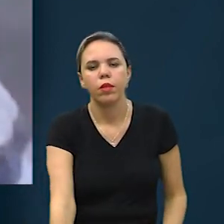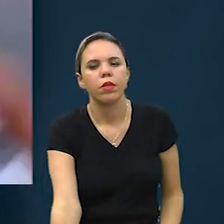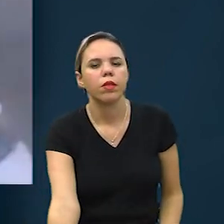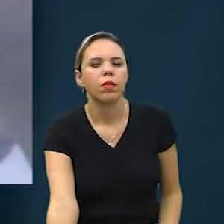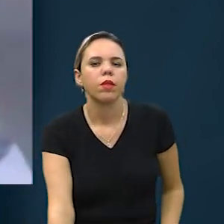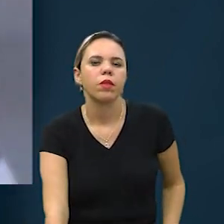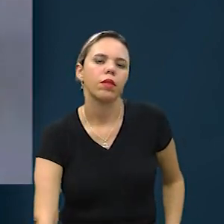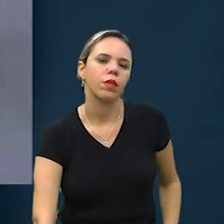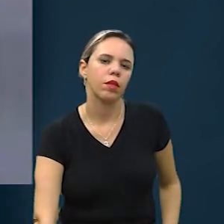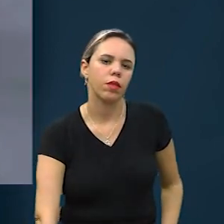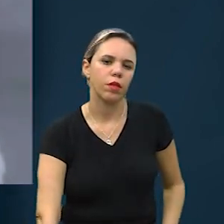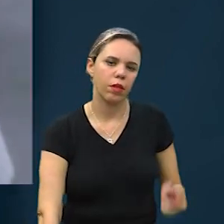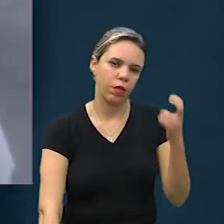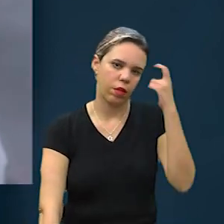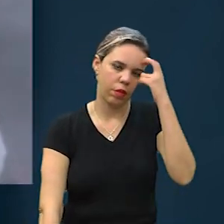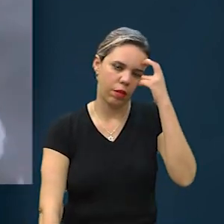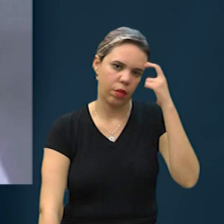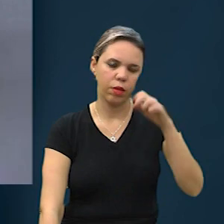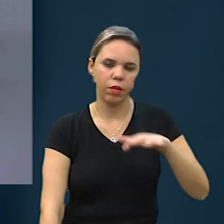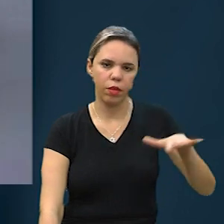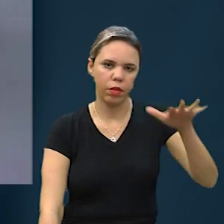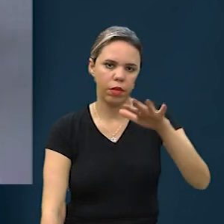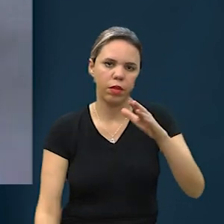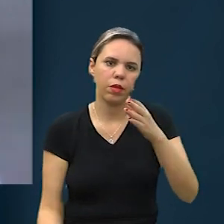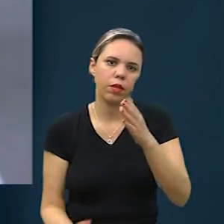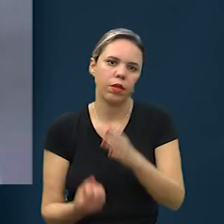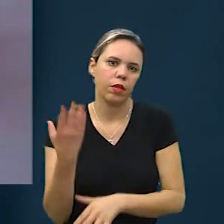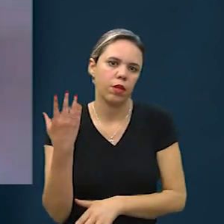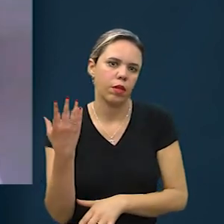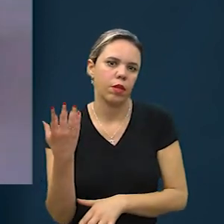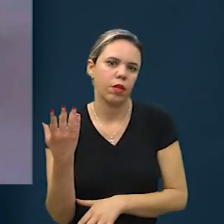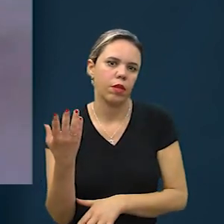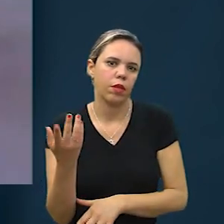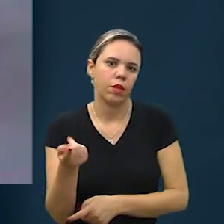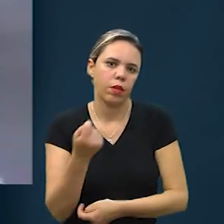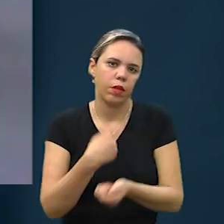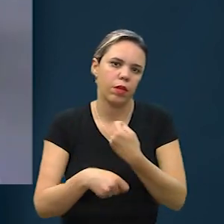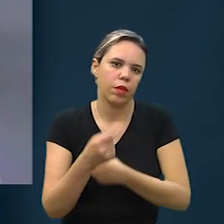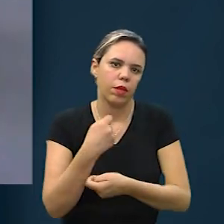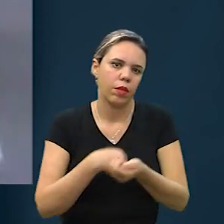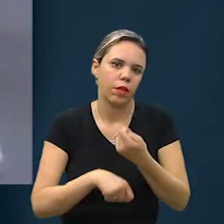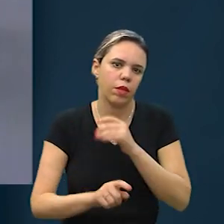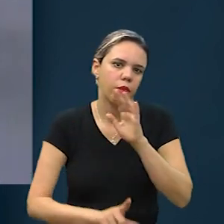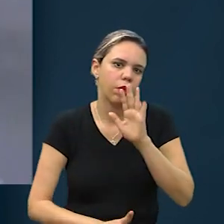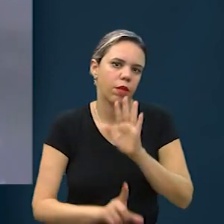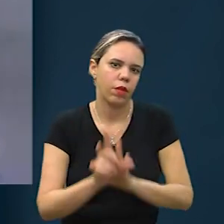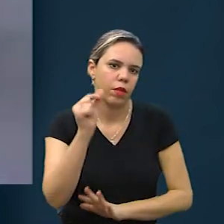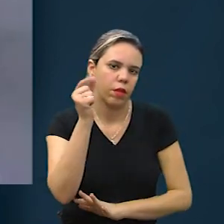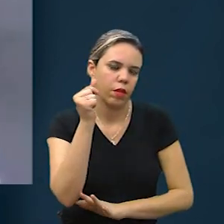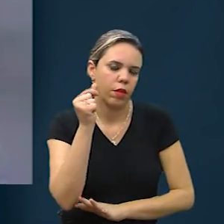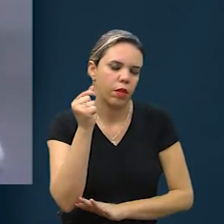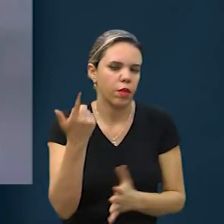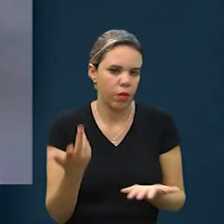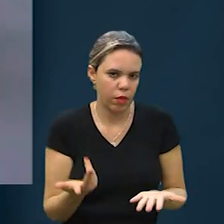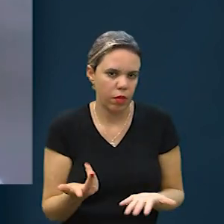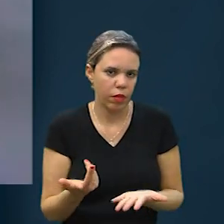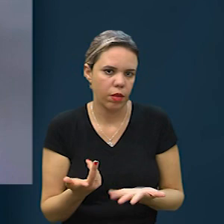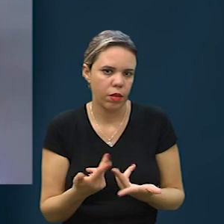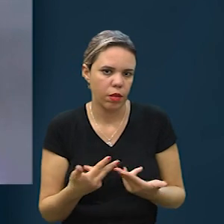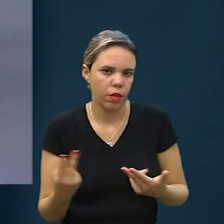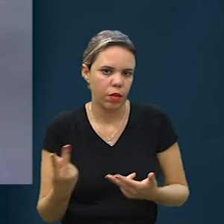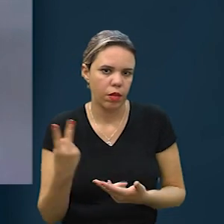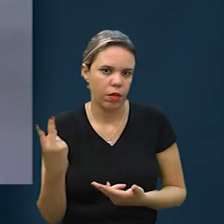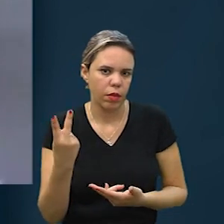si, atividades culturais, e isso gera uma circulação de recursos de mercadorias